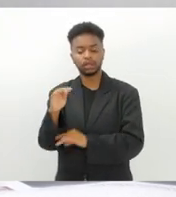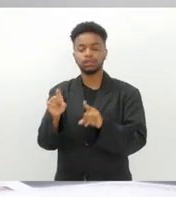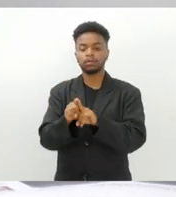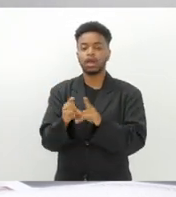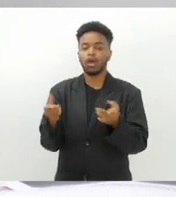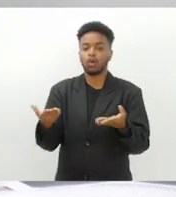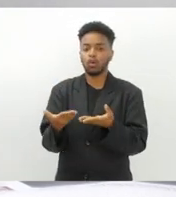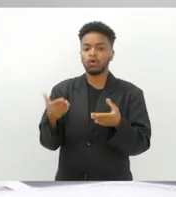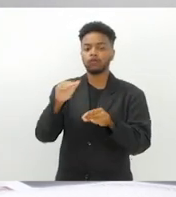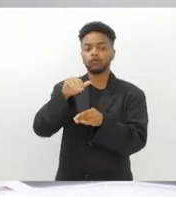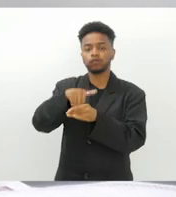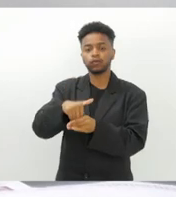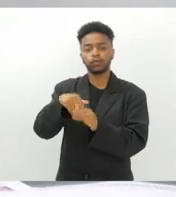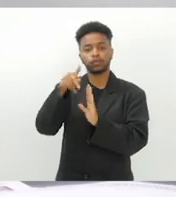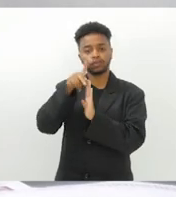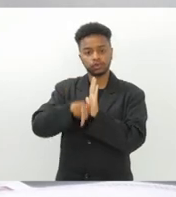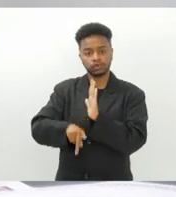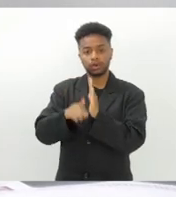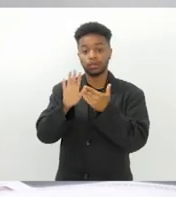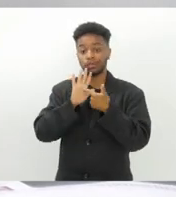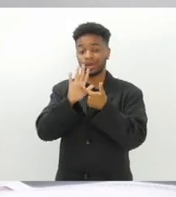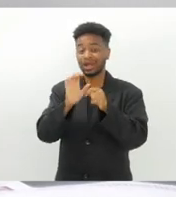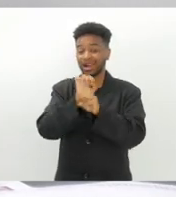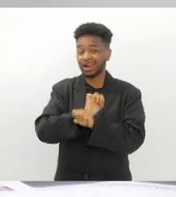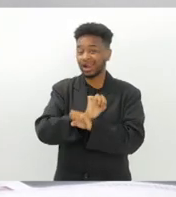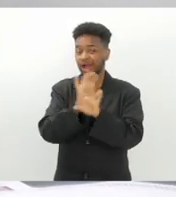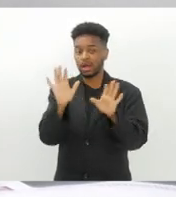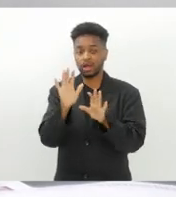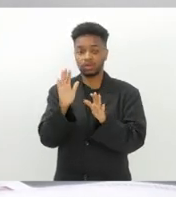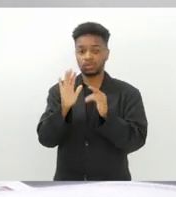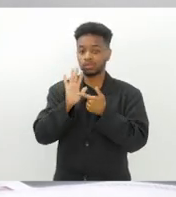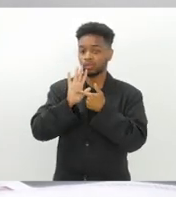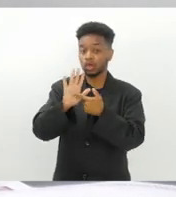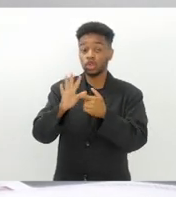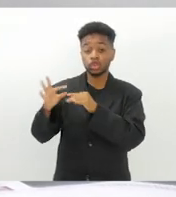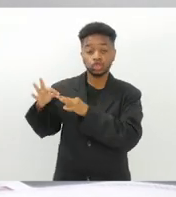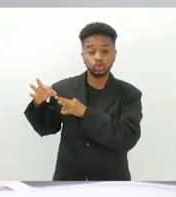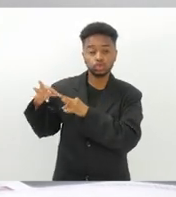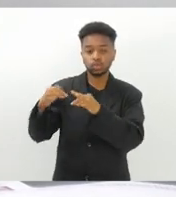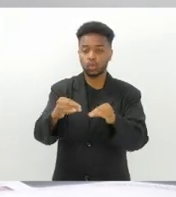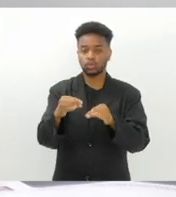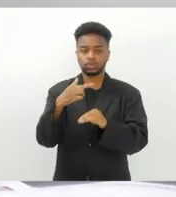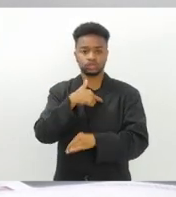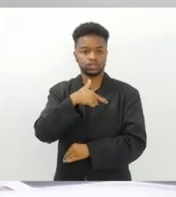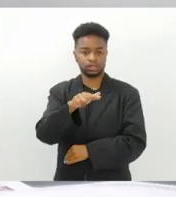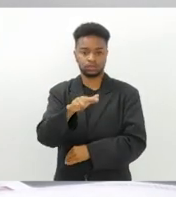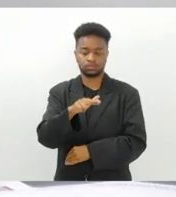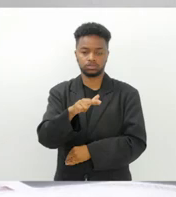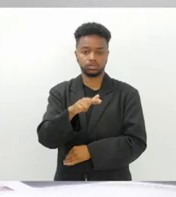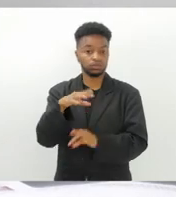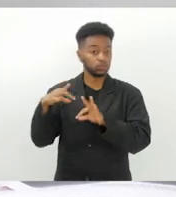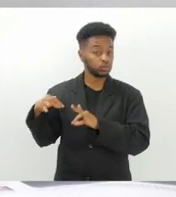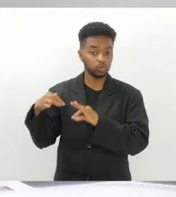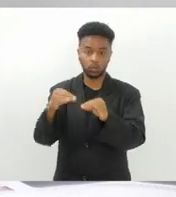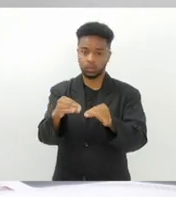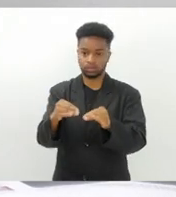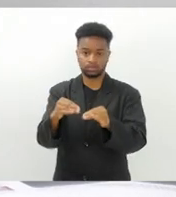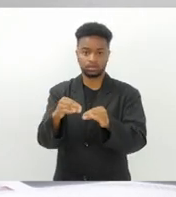projeto explicitamente dizendo o seguinte: é para todos esses espaços,